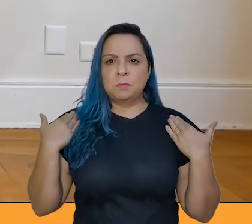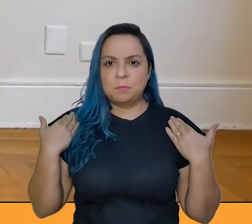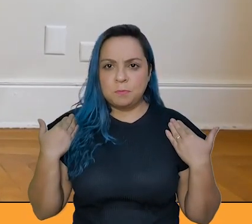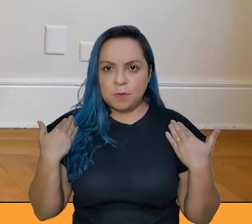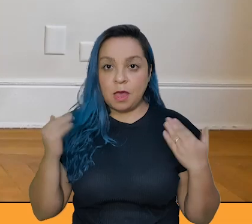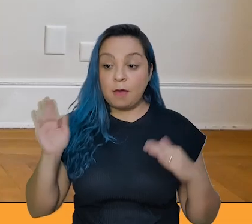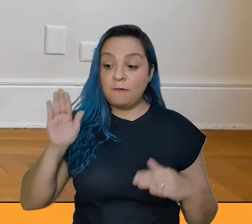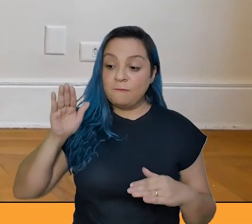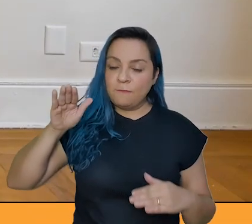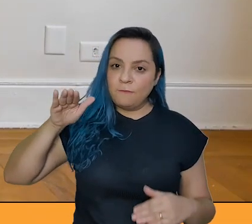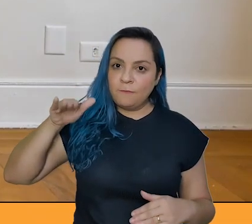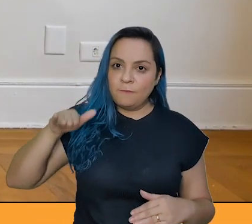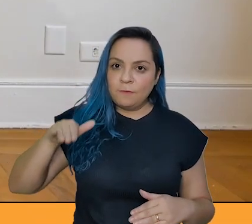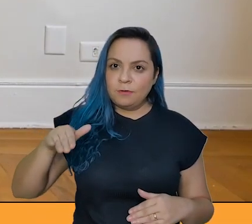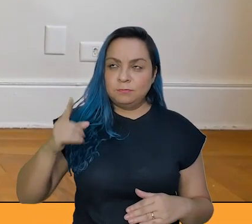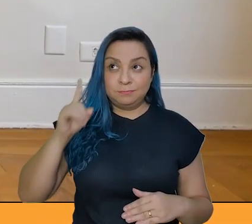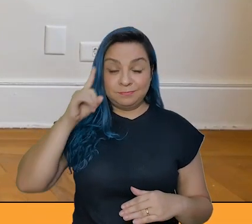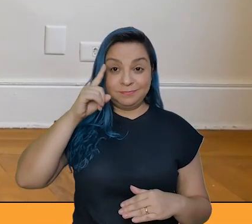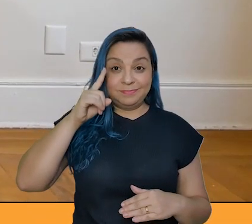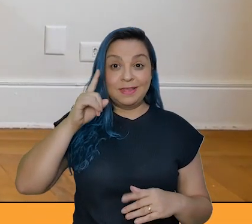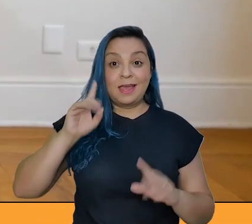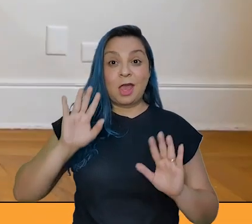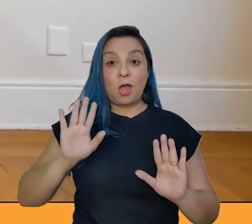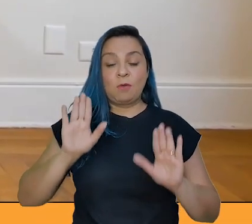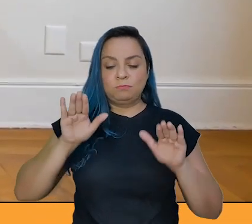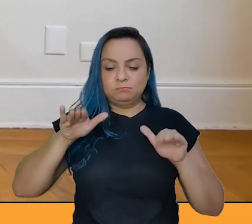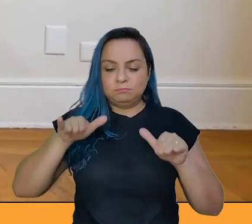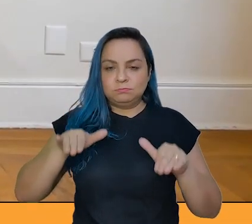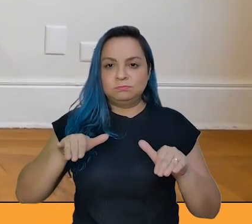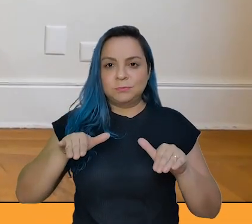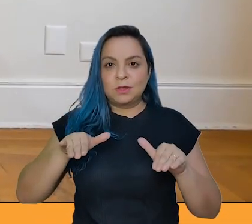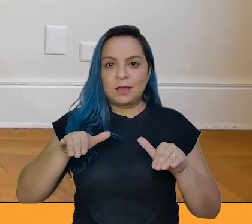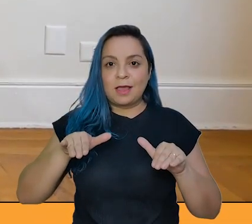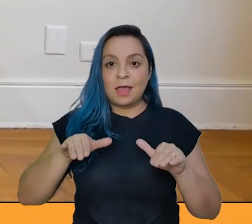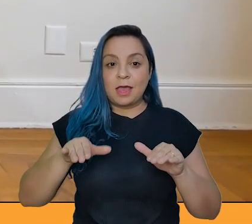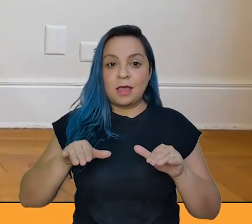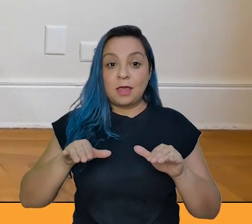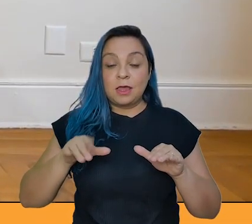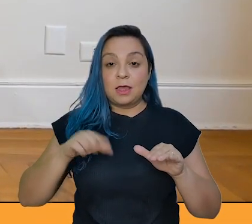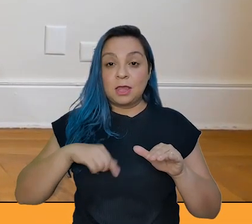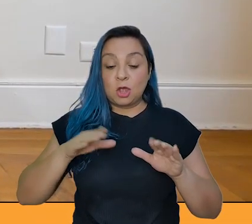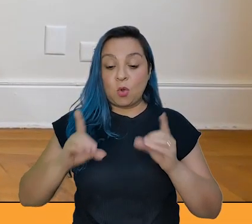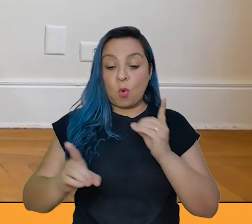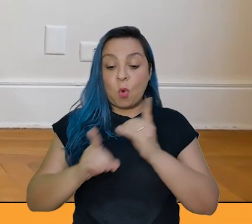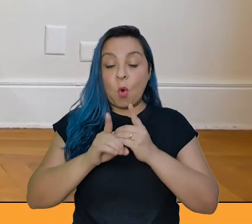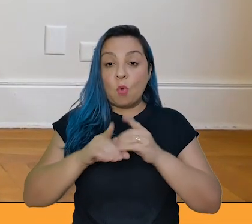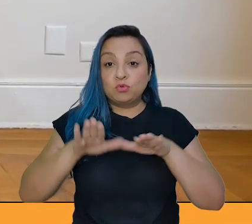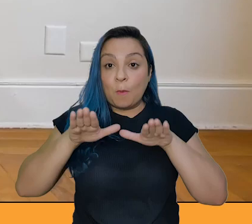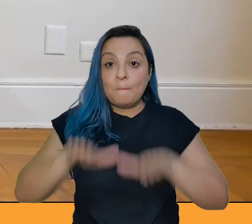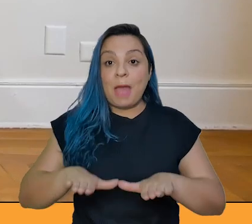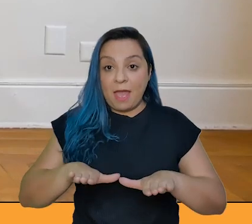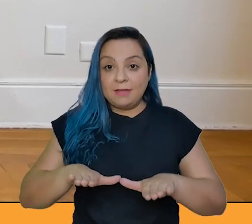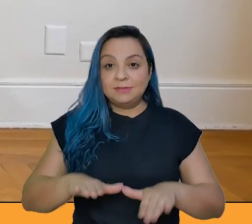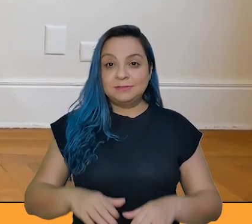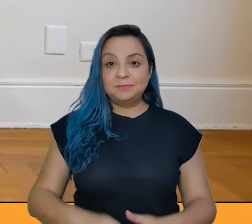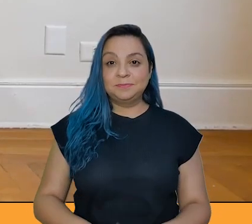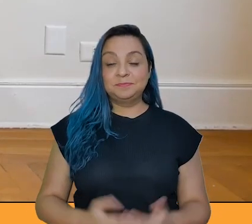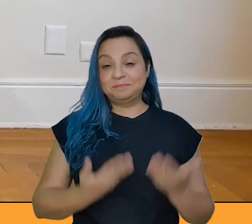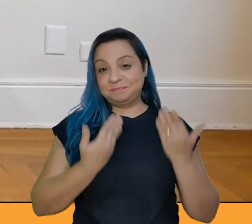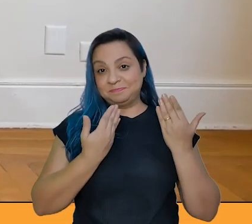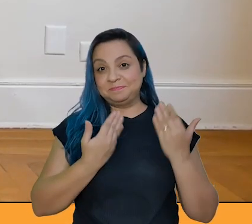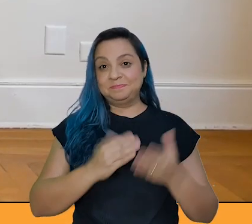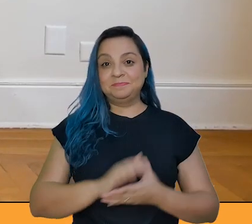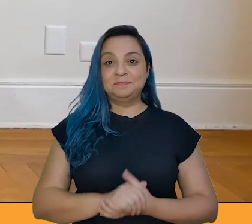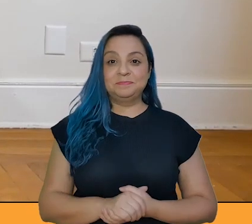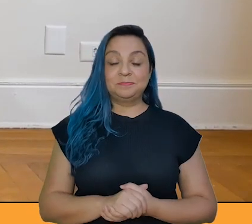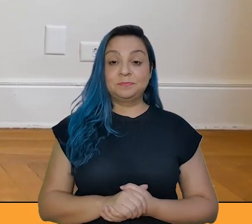trazer a parte superior do seu Ela corpo lá inclina para o corpo baixo. para frente e coloca as mãos no com pé. os pés.